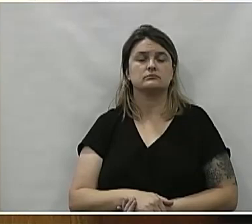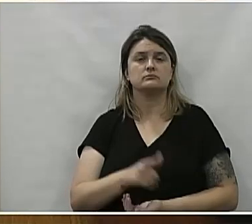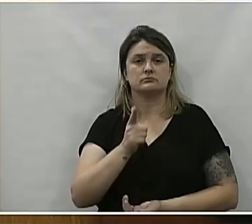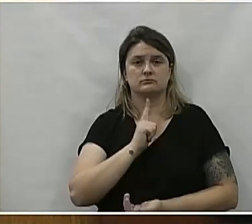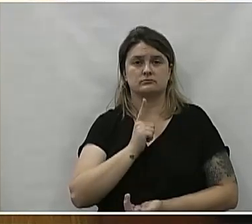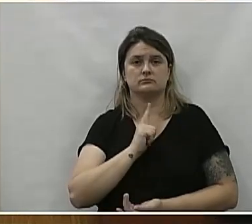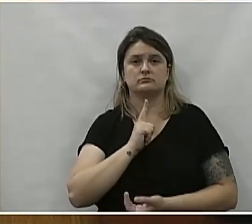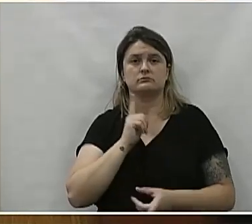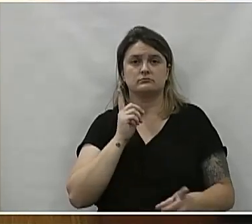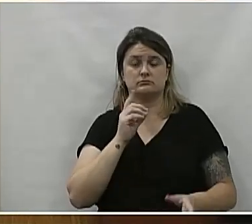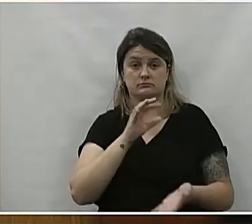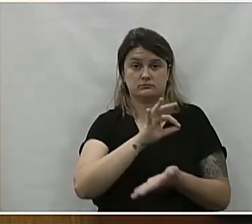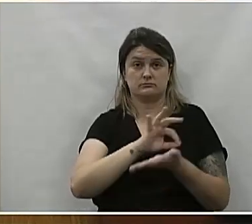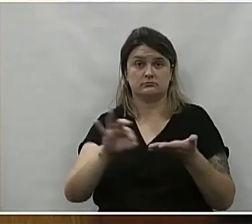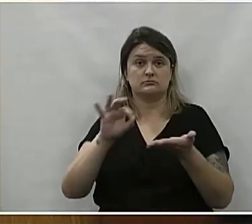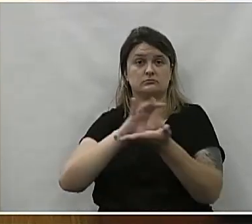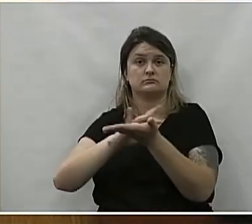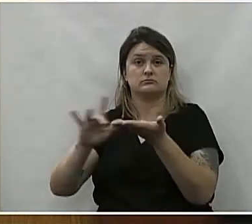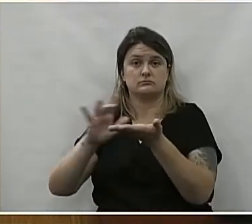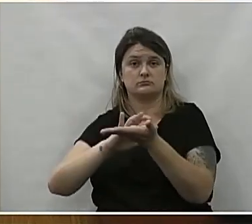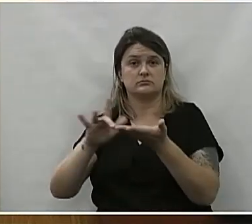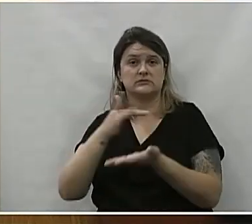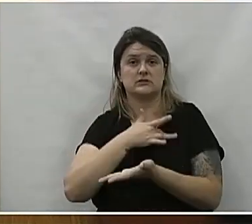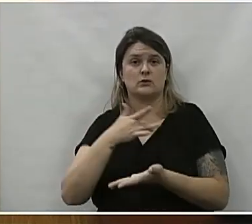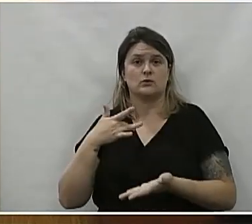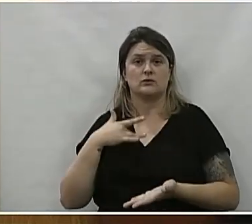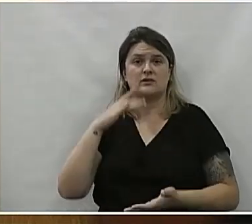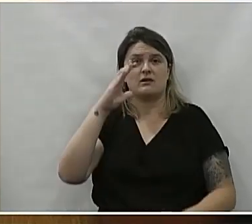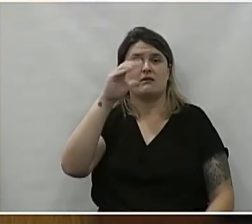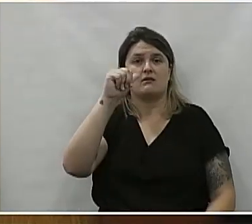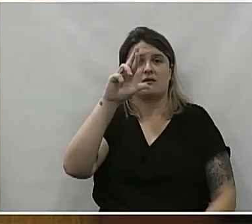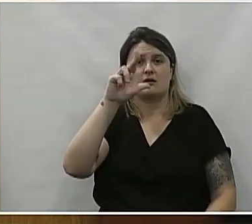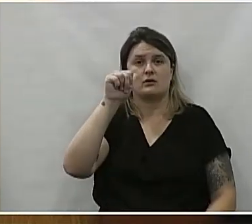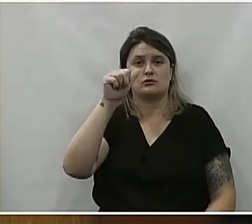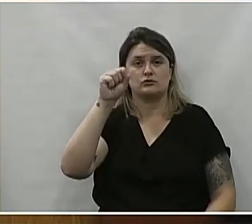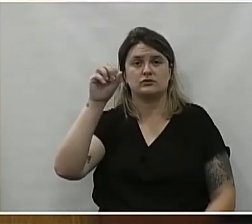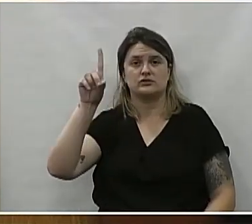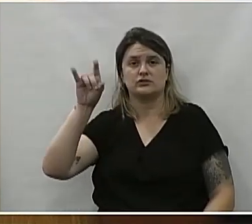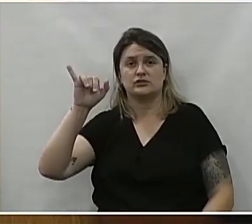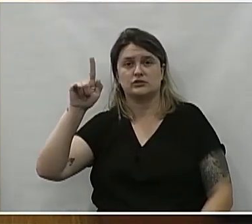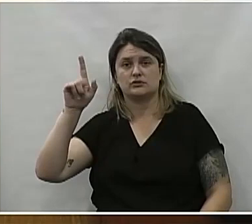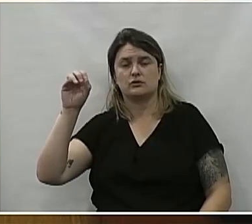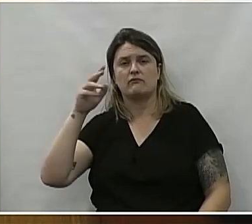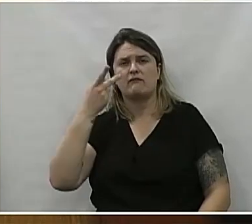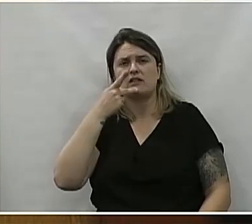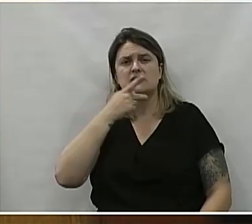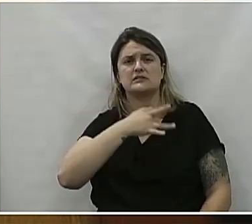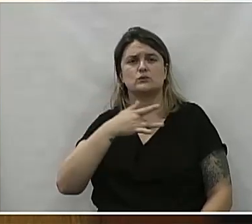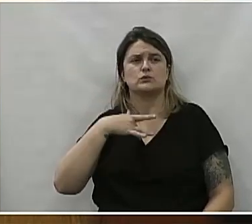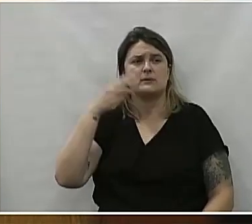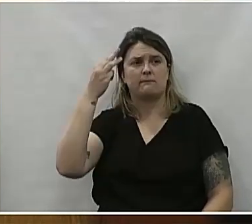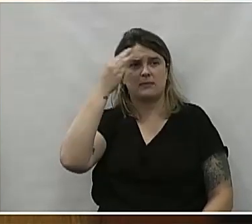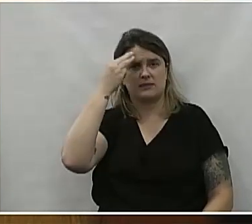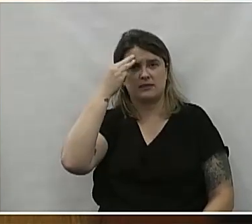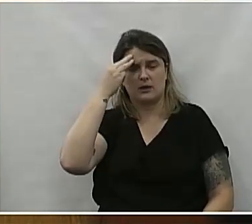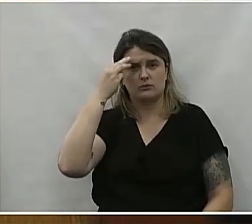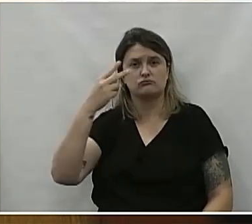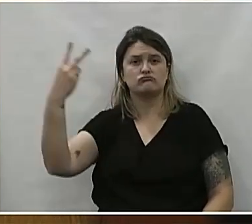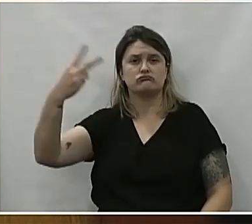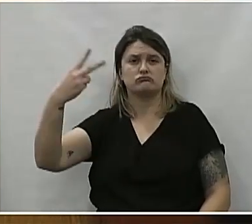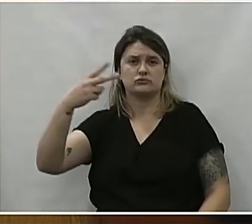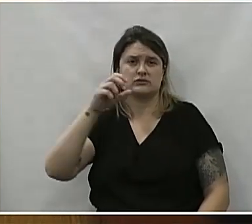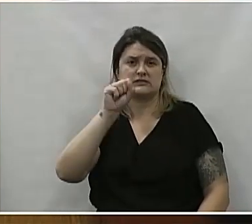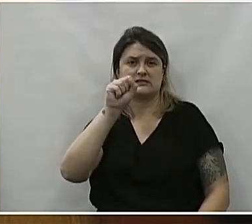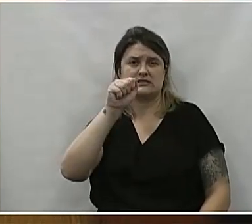Encontra-se inscrito O secretário municipal de saúde Carlos Diego Trem Para falar sobre a saúde mental E o segundo sargento